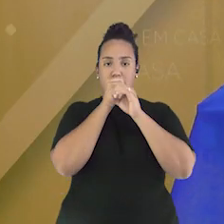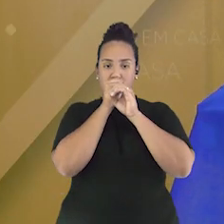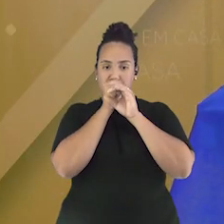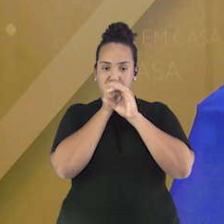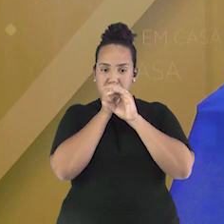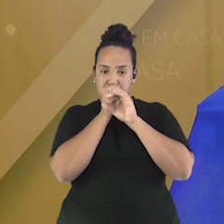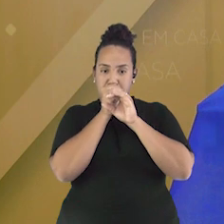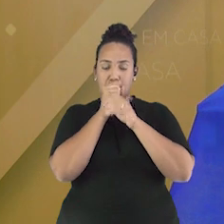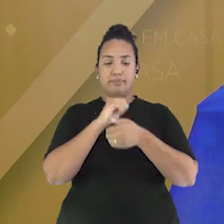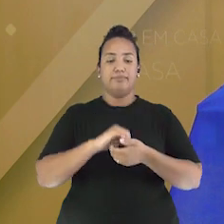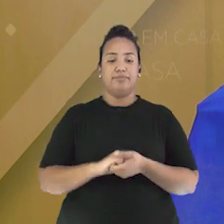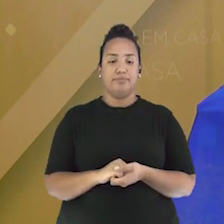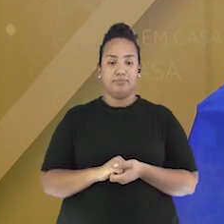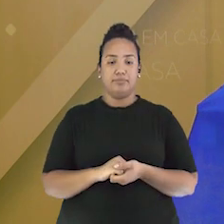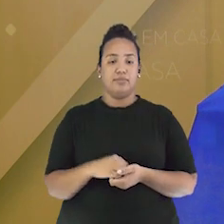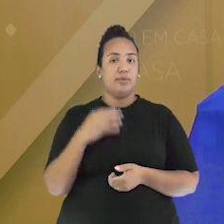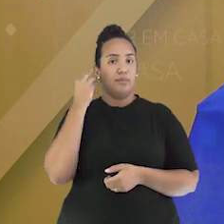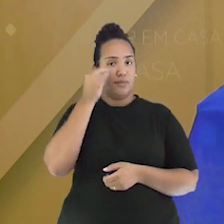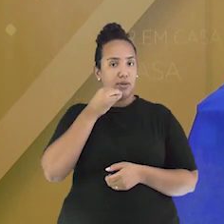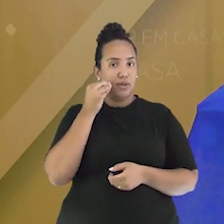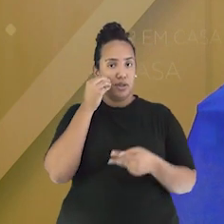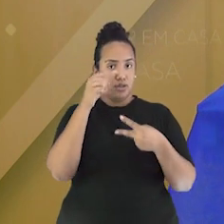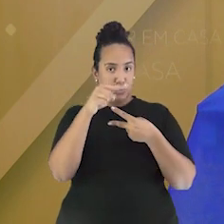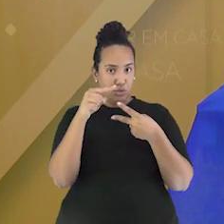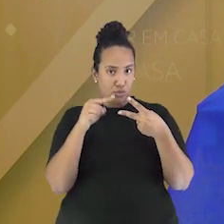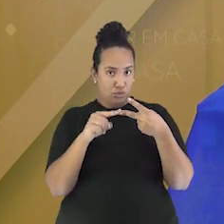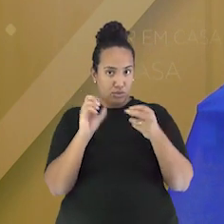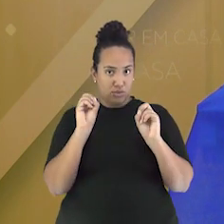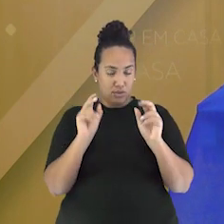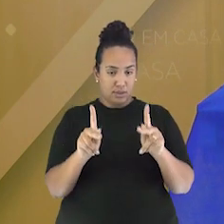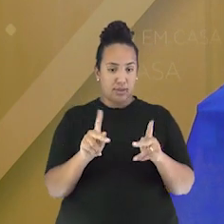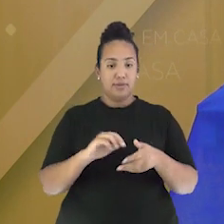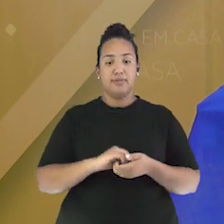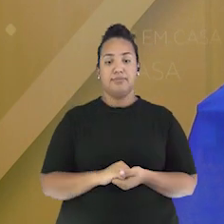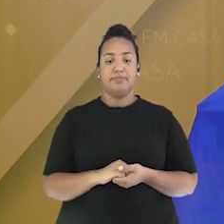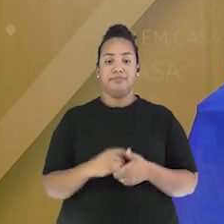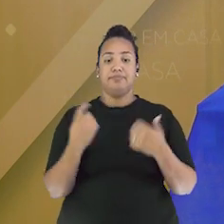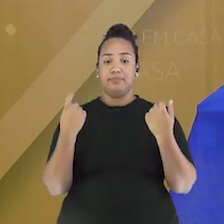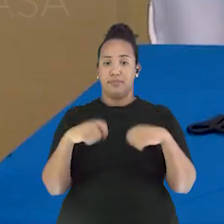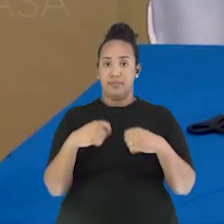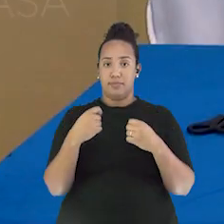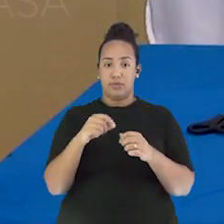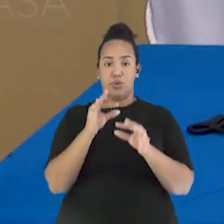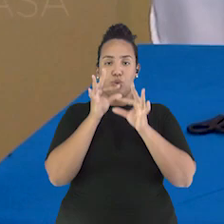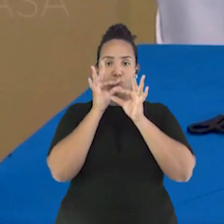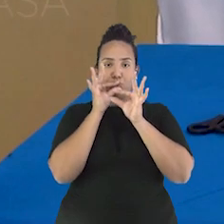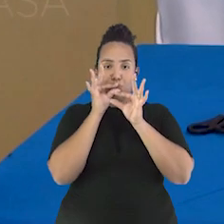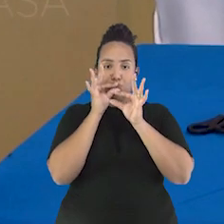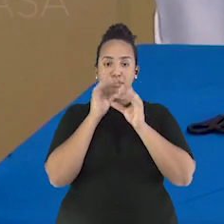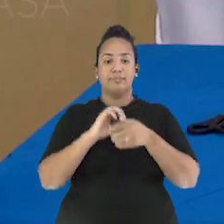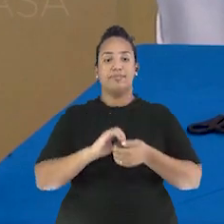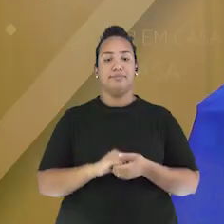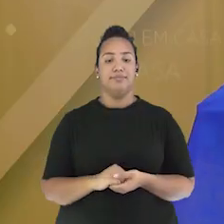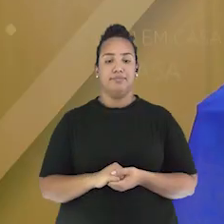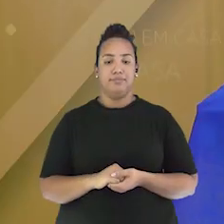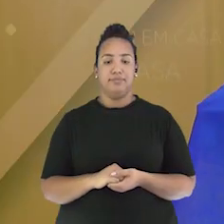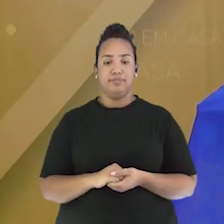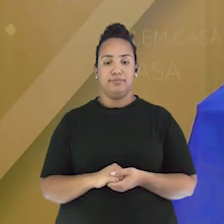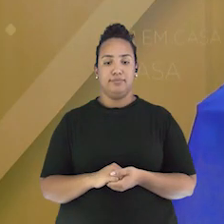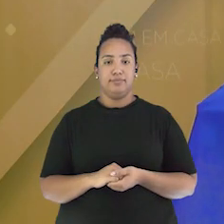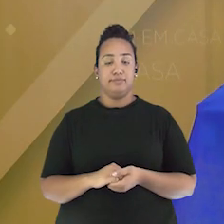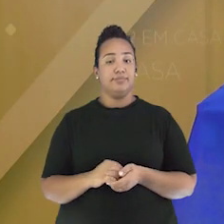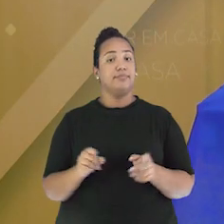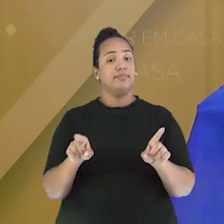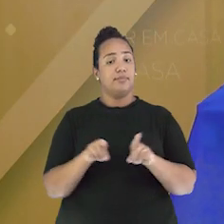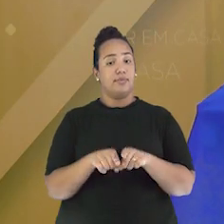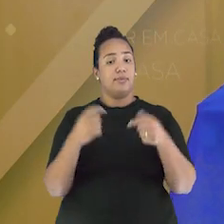Isso, na verdade são Duas. Para o experimento são duas, tudo bem? Vamos precisar de 2 canudos.